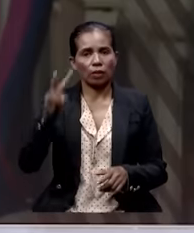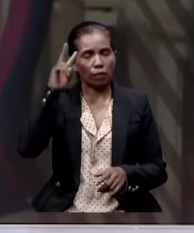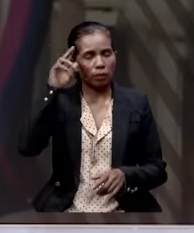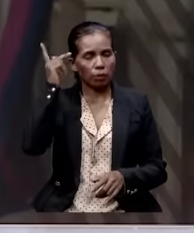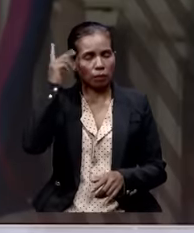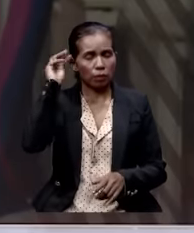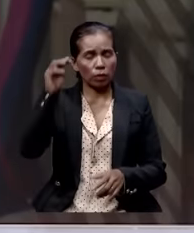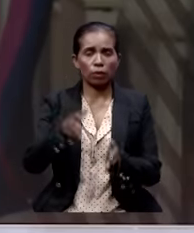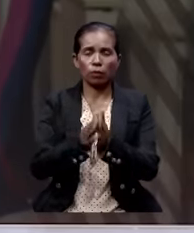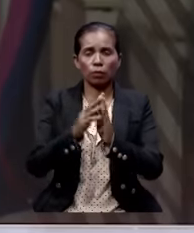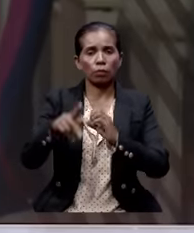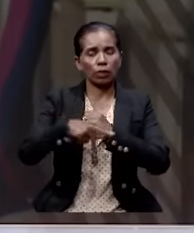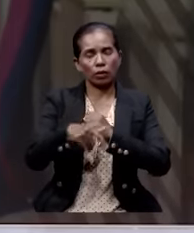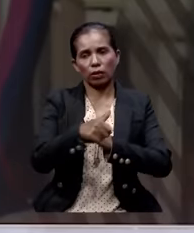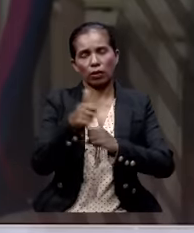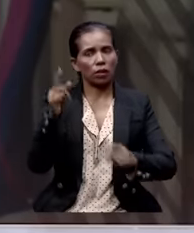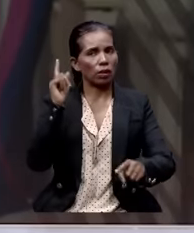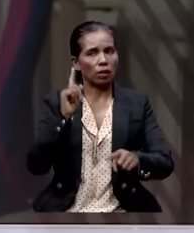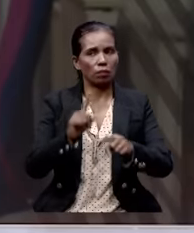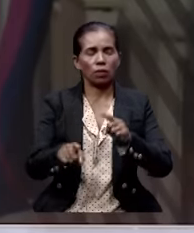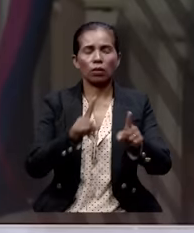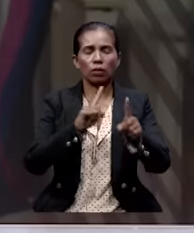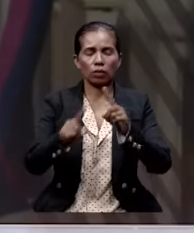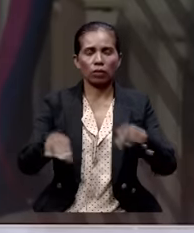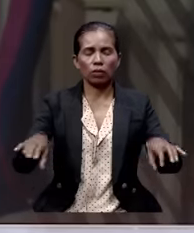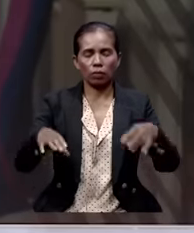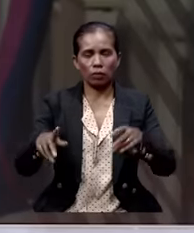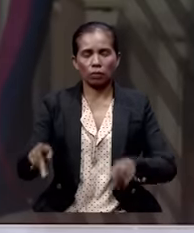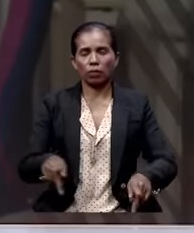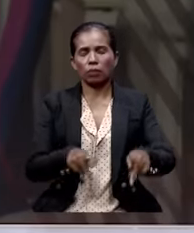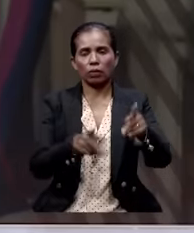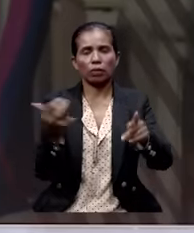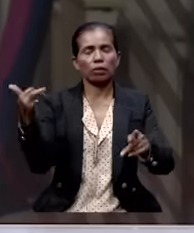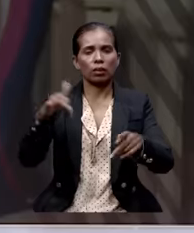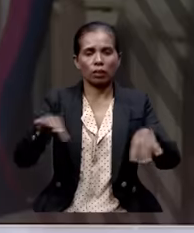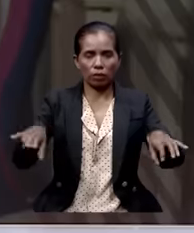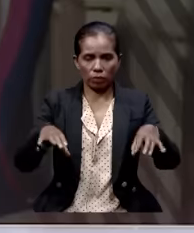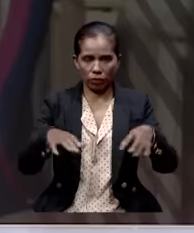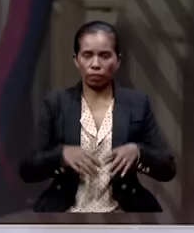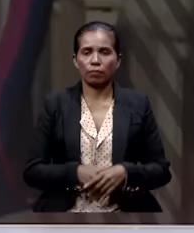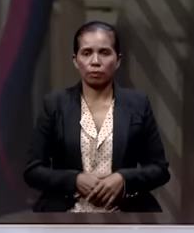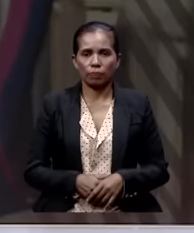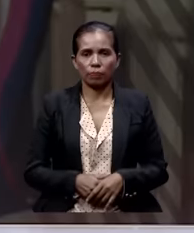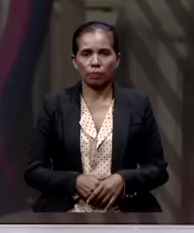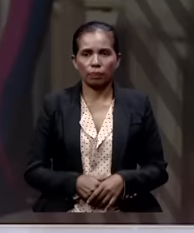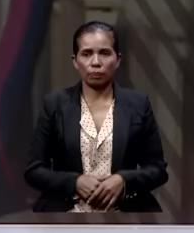Vice-primeiro-ministro russo partido Seluk labele intervém servidor público sirania serviço.